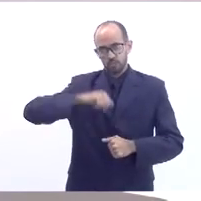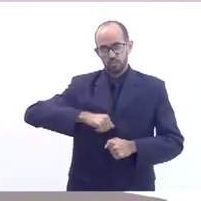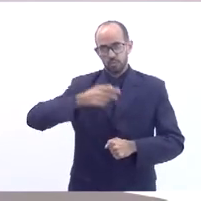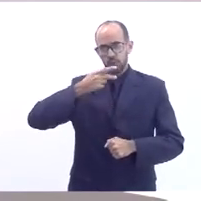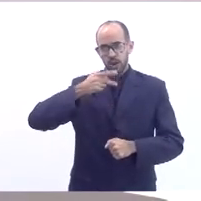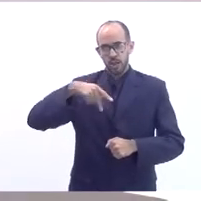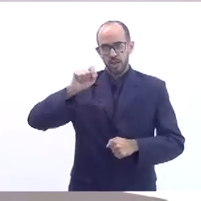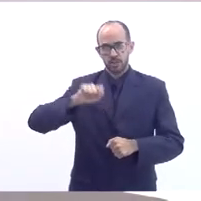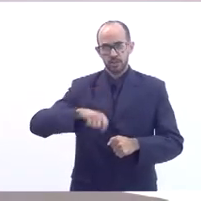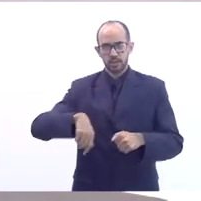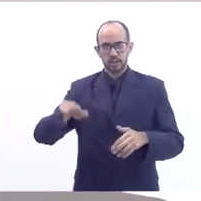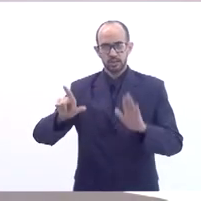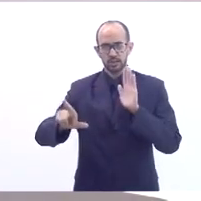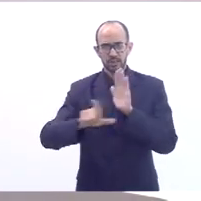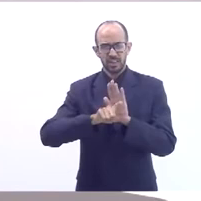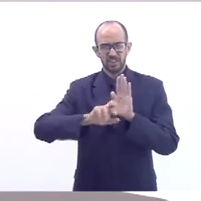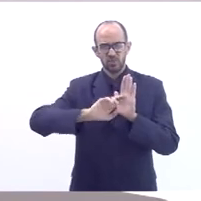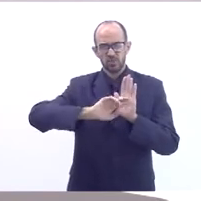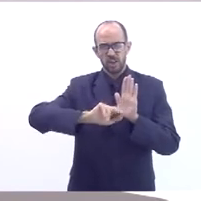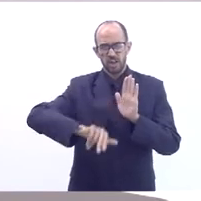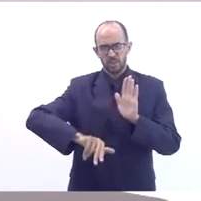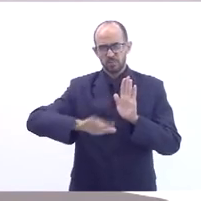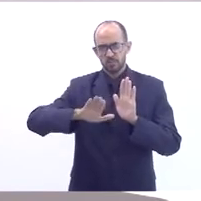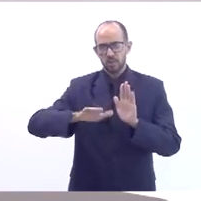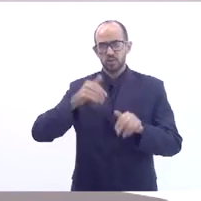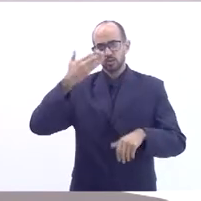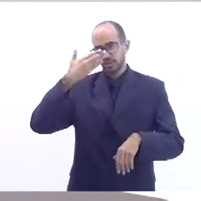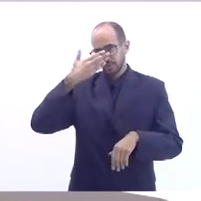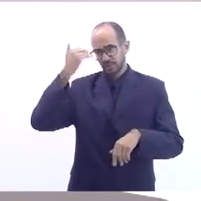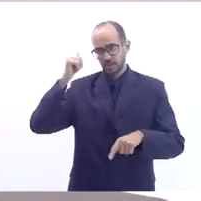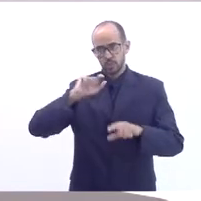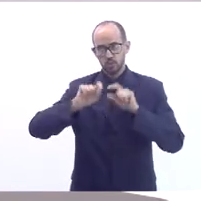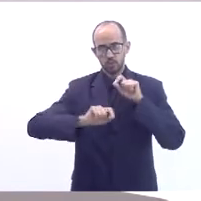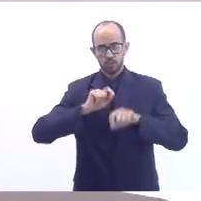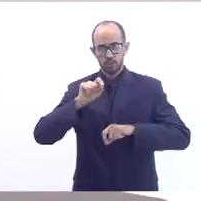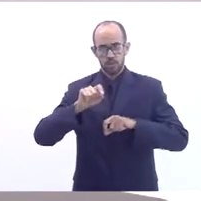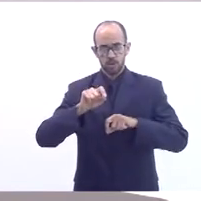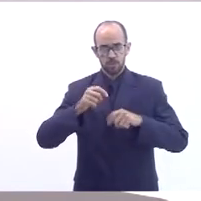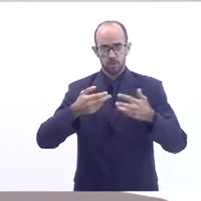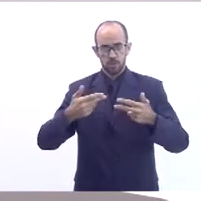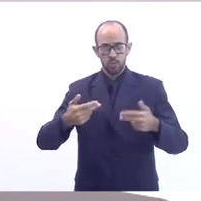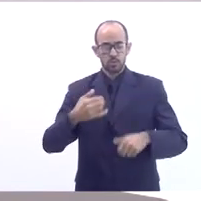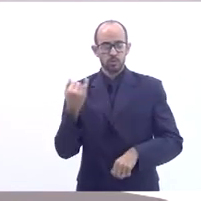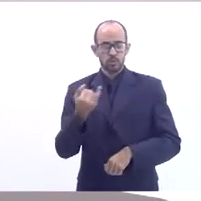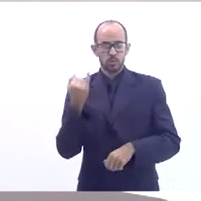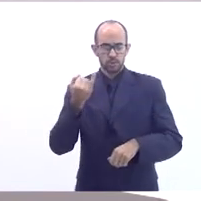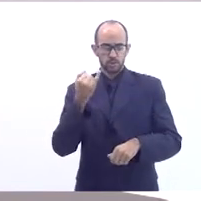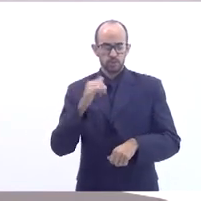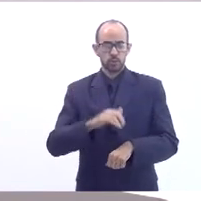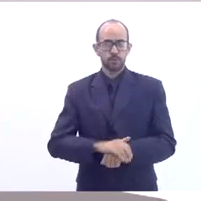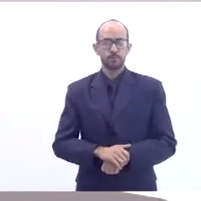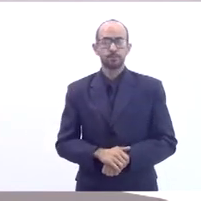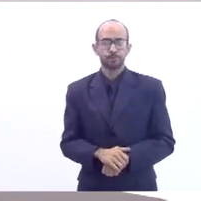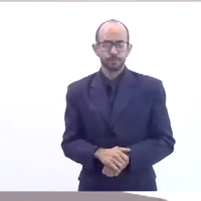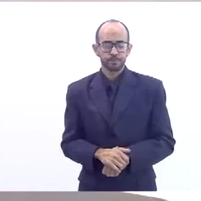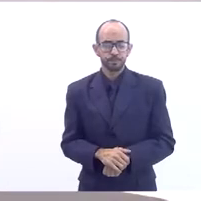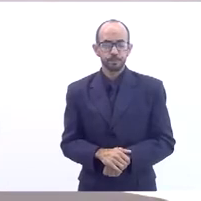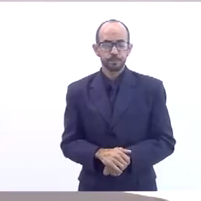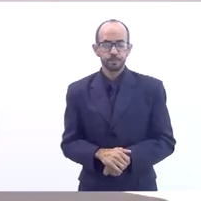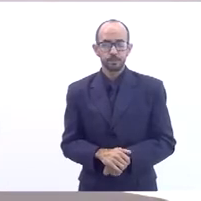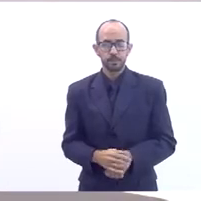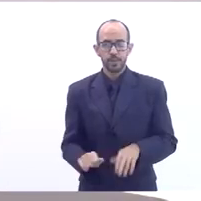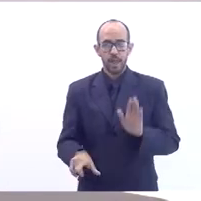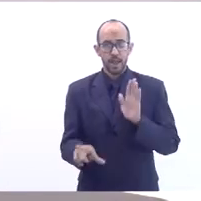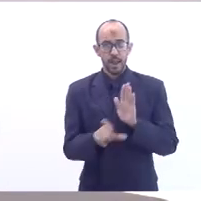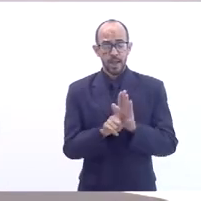câmeras e várias outras eu esqueci de dizer uma coisa interessante que é um pouco contrário disso a a lei